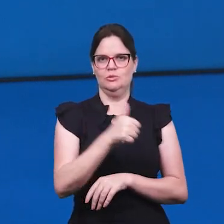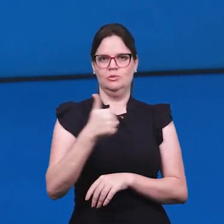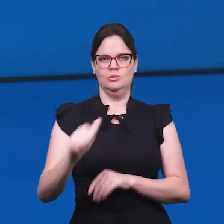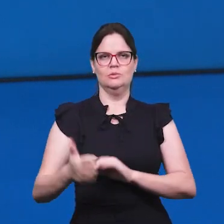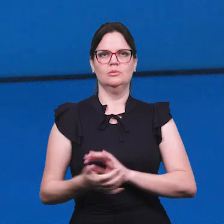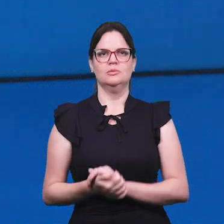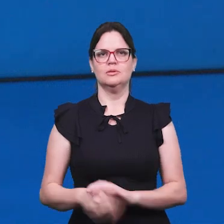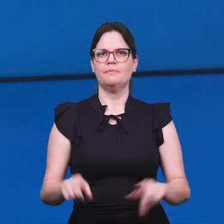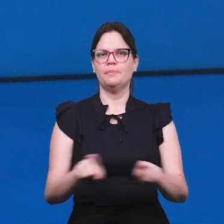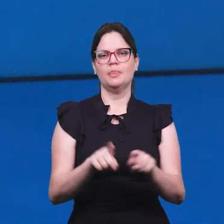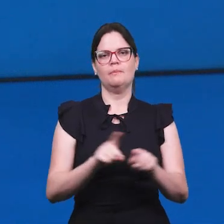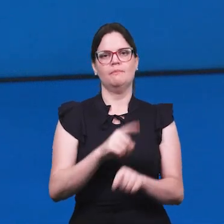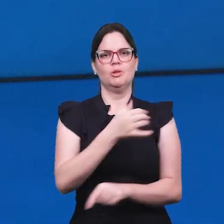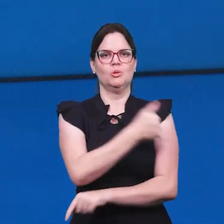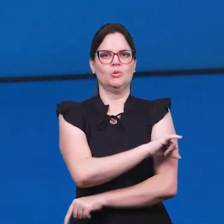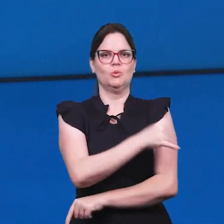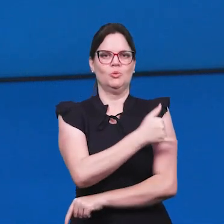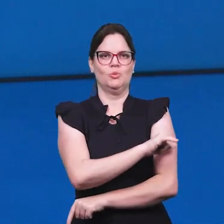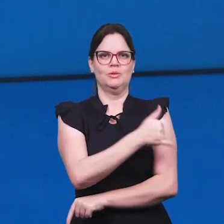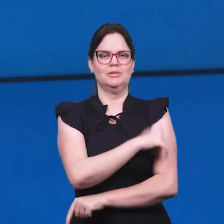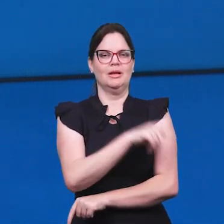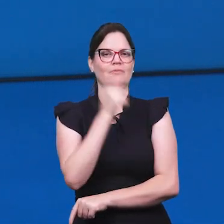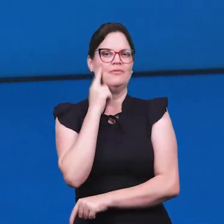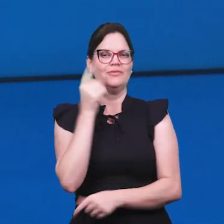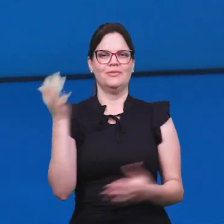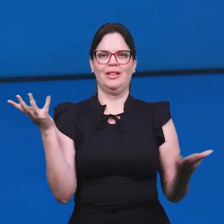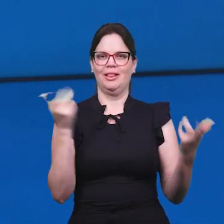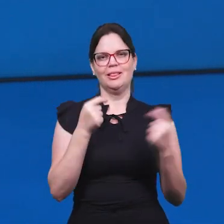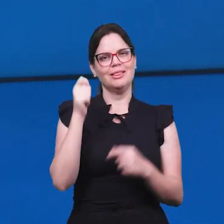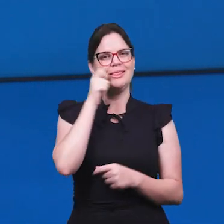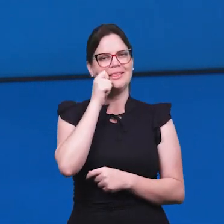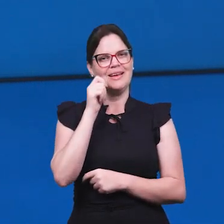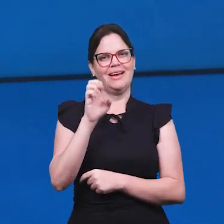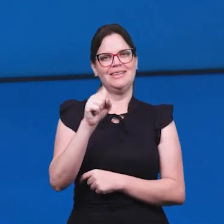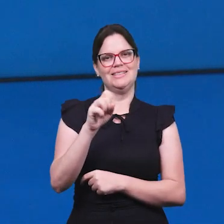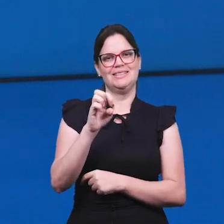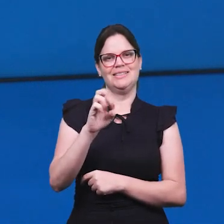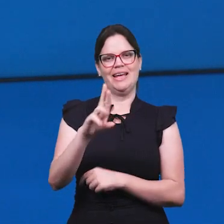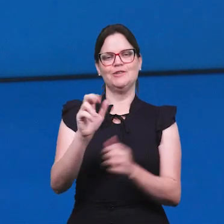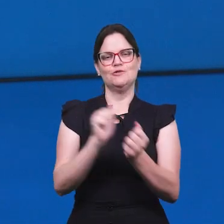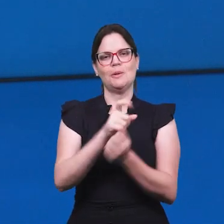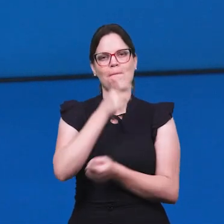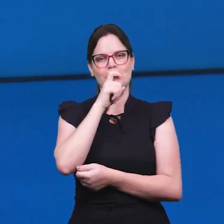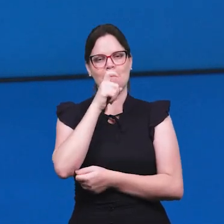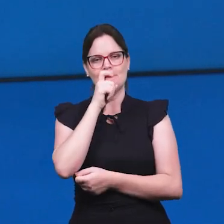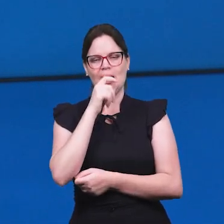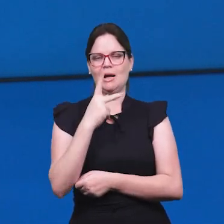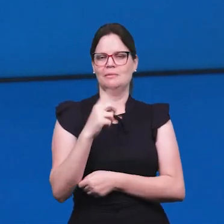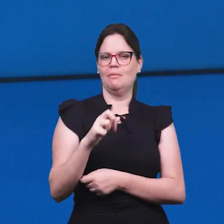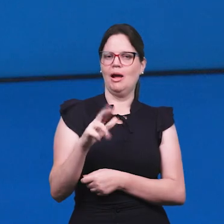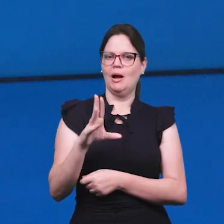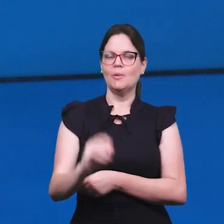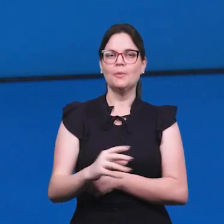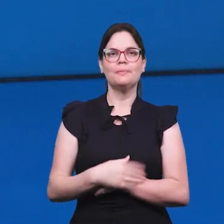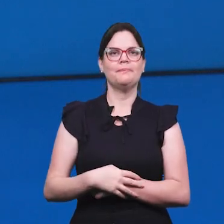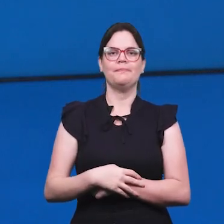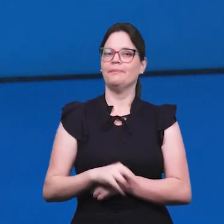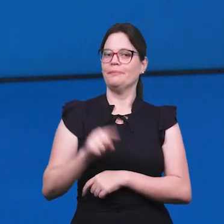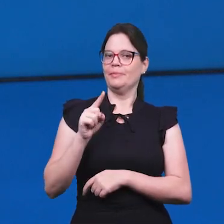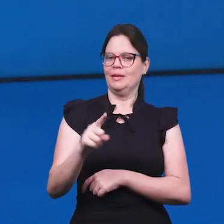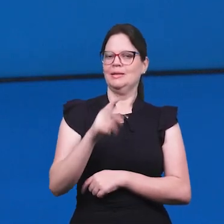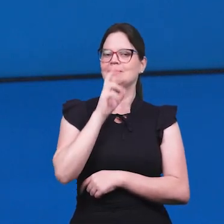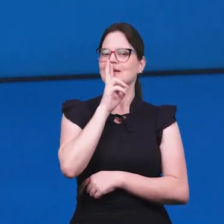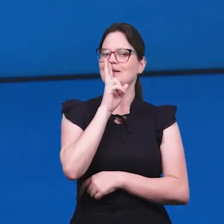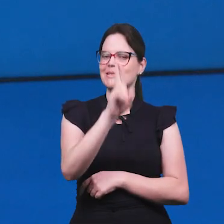Salmo 119, verso 11. Maravilha! Também lá do Rio de Janeiro, que maravilha ali a presença da Esther, juntamente